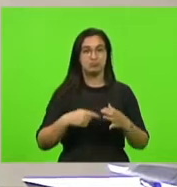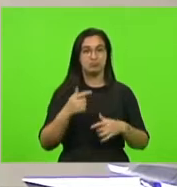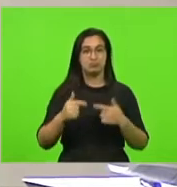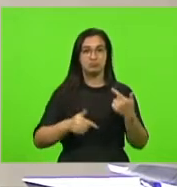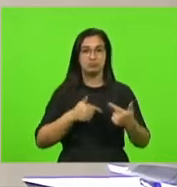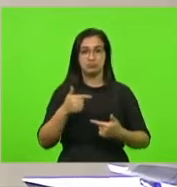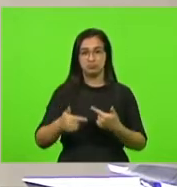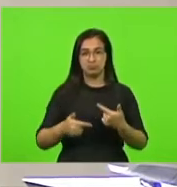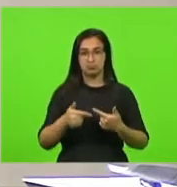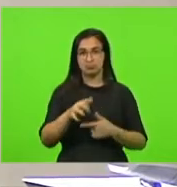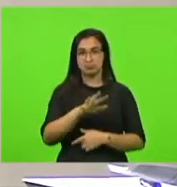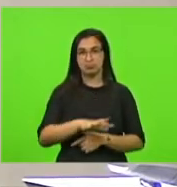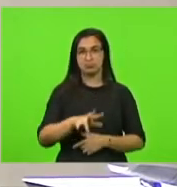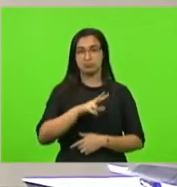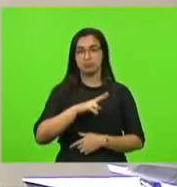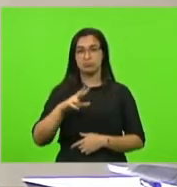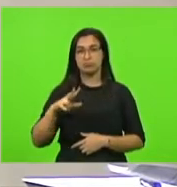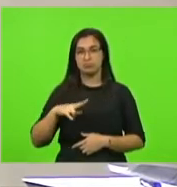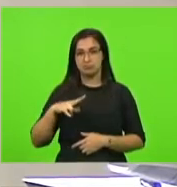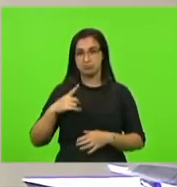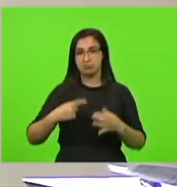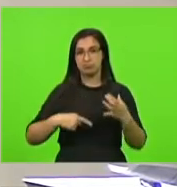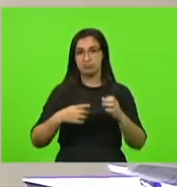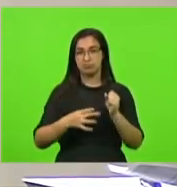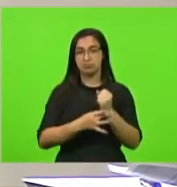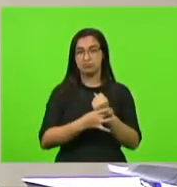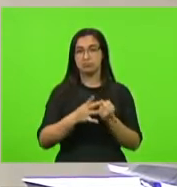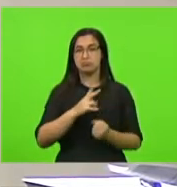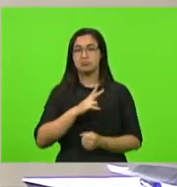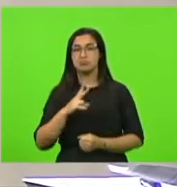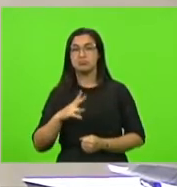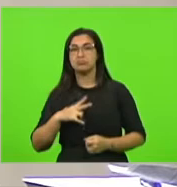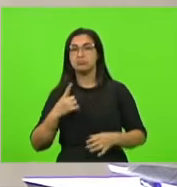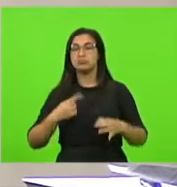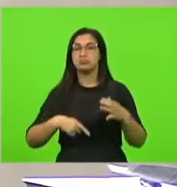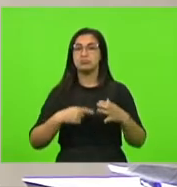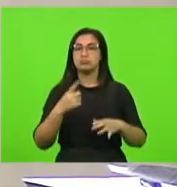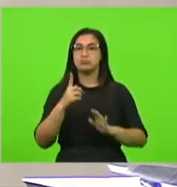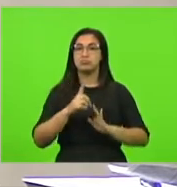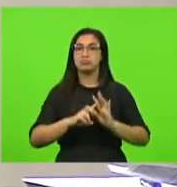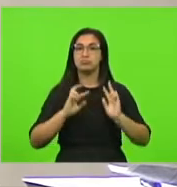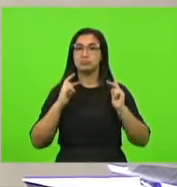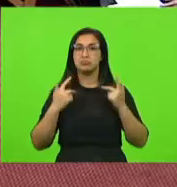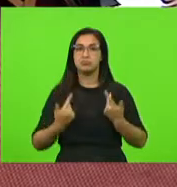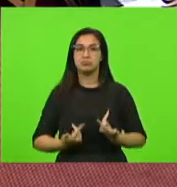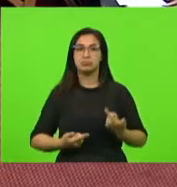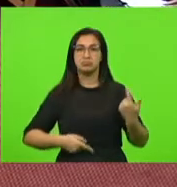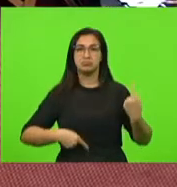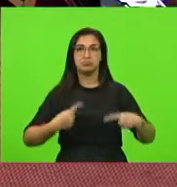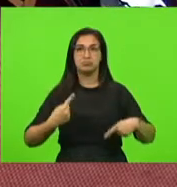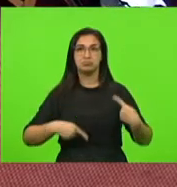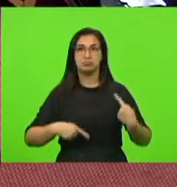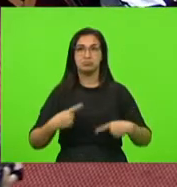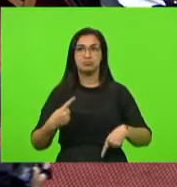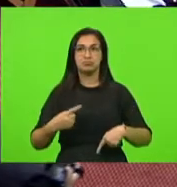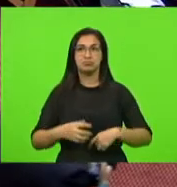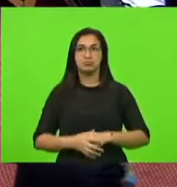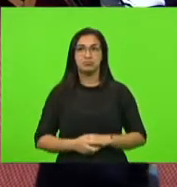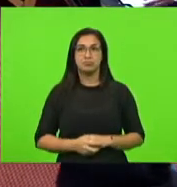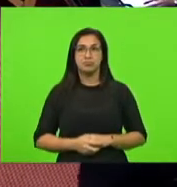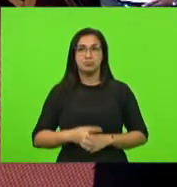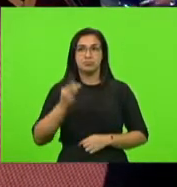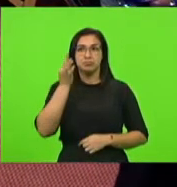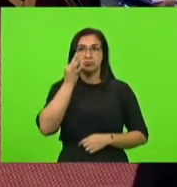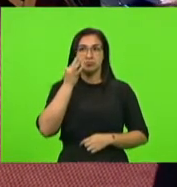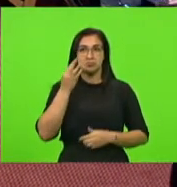Administração e Serviço Público, Comissão de Segurança Pública e Comissão de Direitos Humanos. Em discussão. Senhor presidente, a palavra ao autor, deputado Fernando